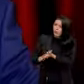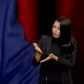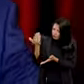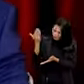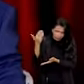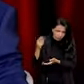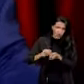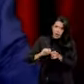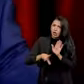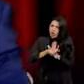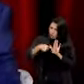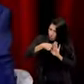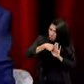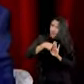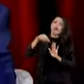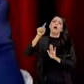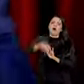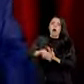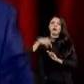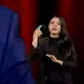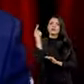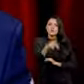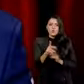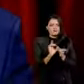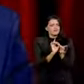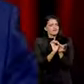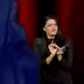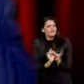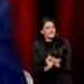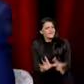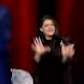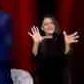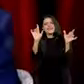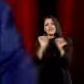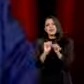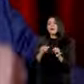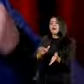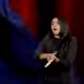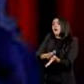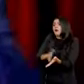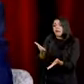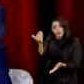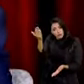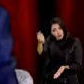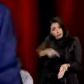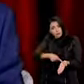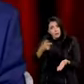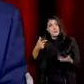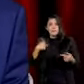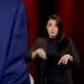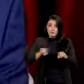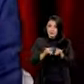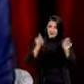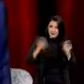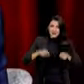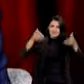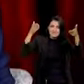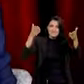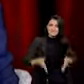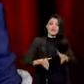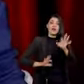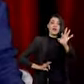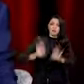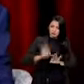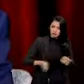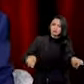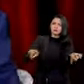exercer a sua liberdade plenamente para cobrar, para participar, para se organizar e não permitir